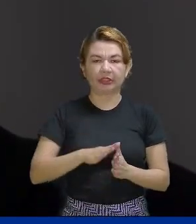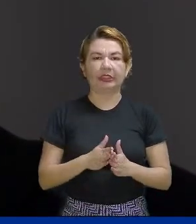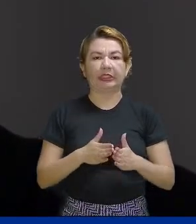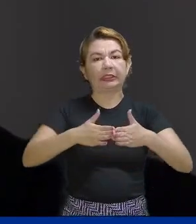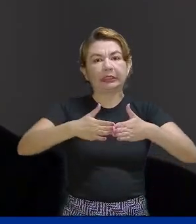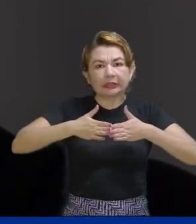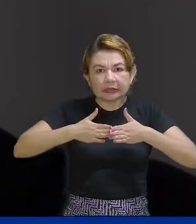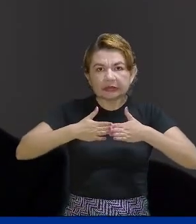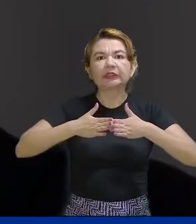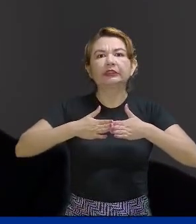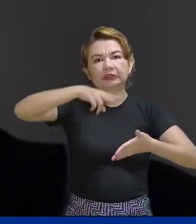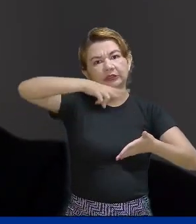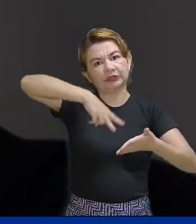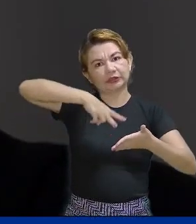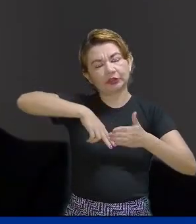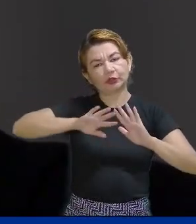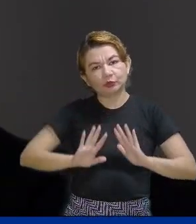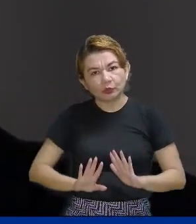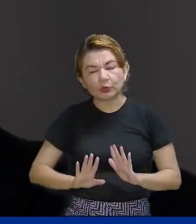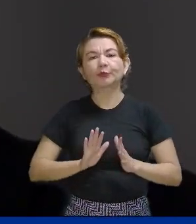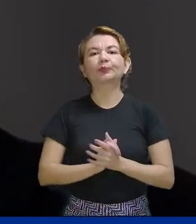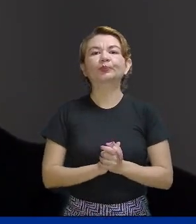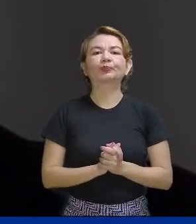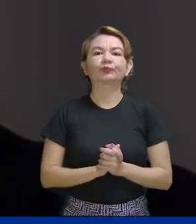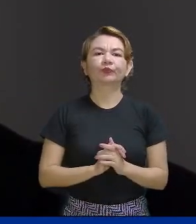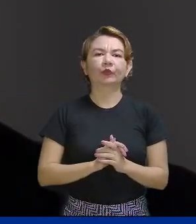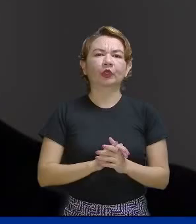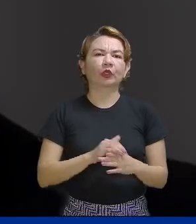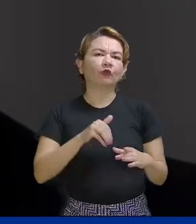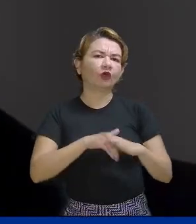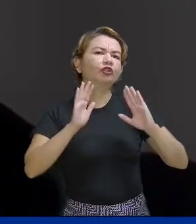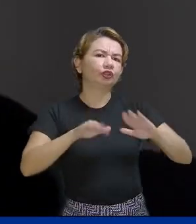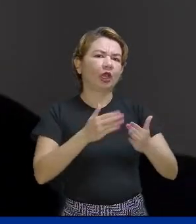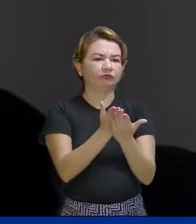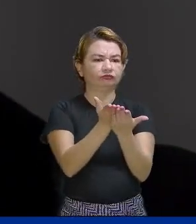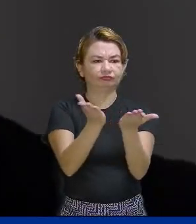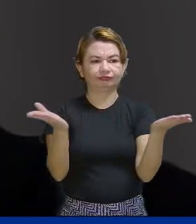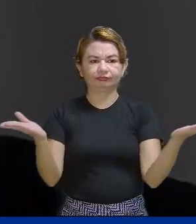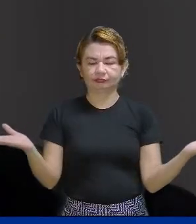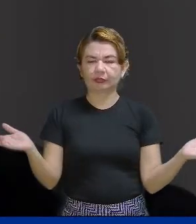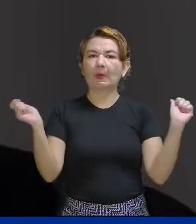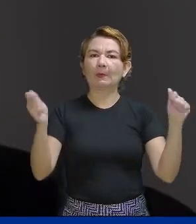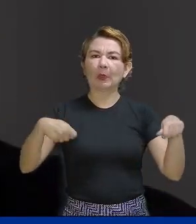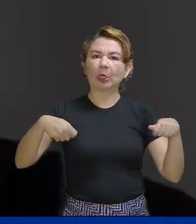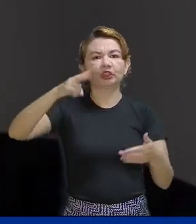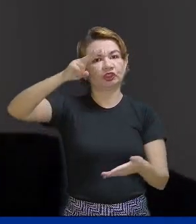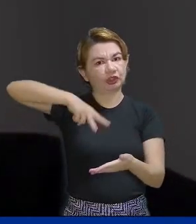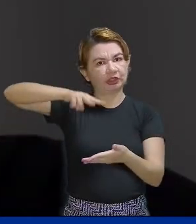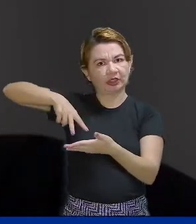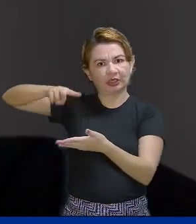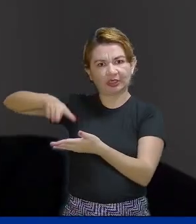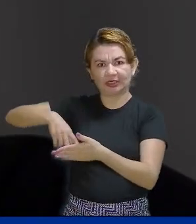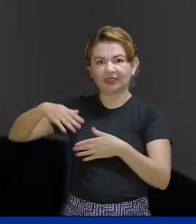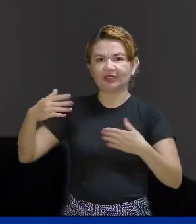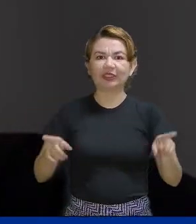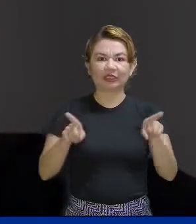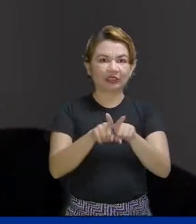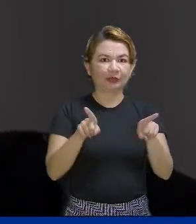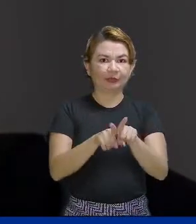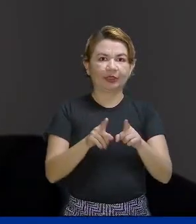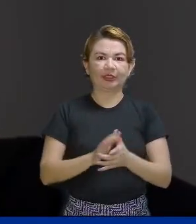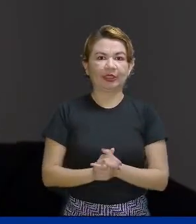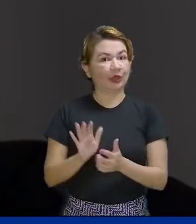venha dispensa de sua leitura, uma vez que o voto já foi disponibilizado às demais pares. No presente caso, senhor presidente,